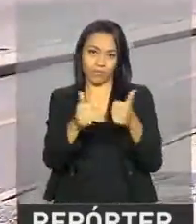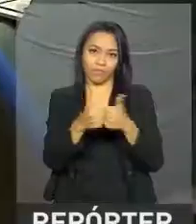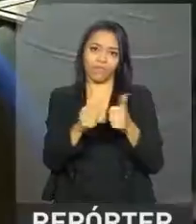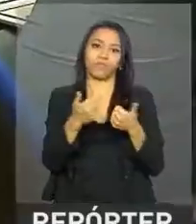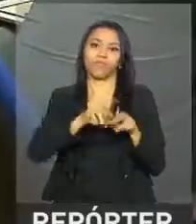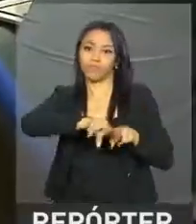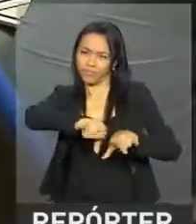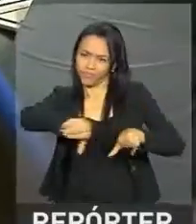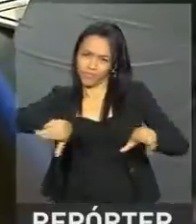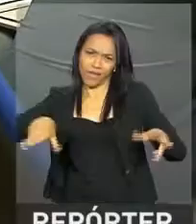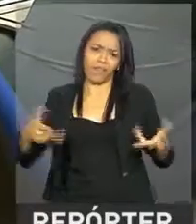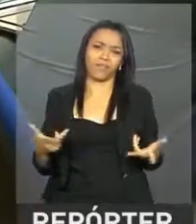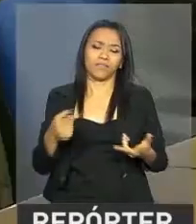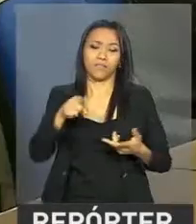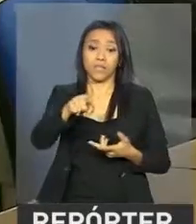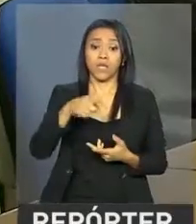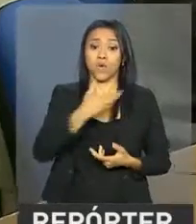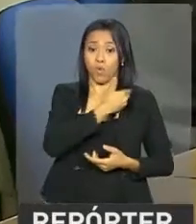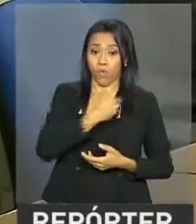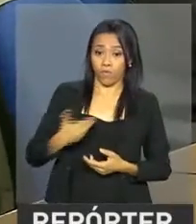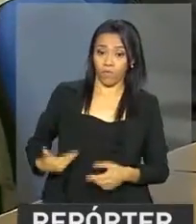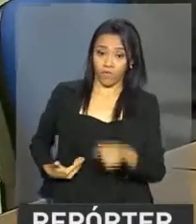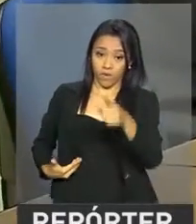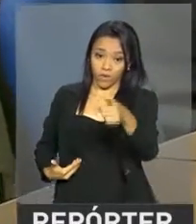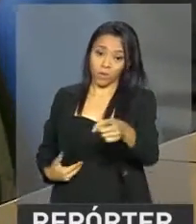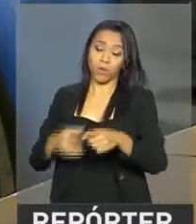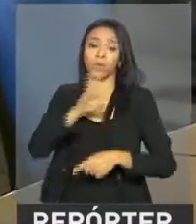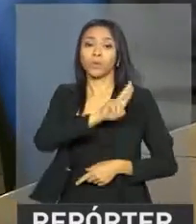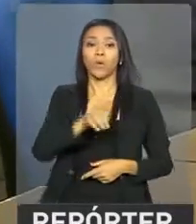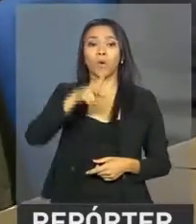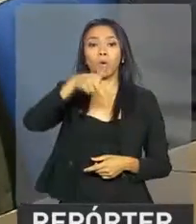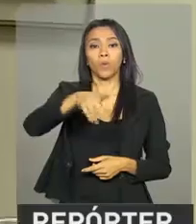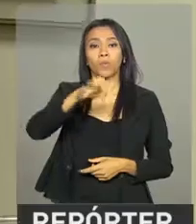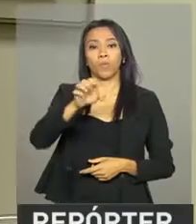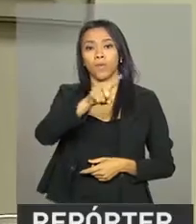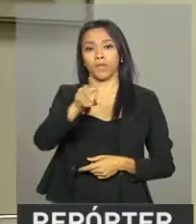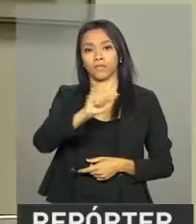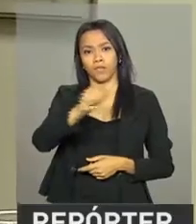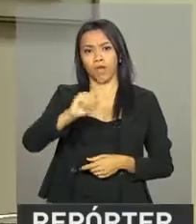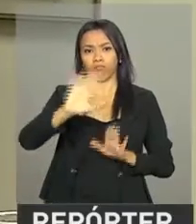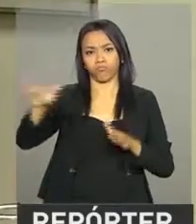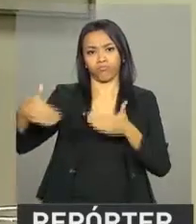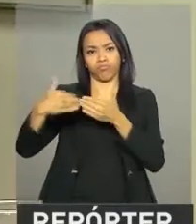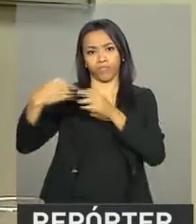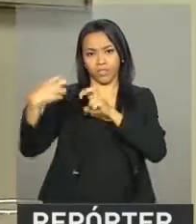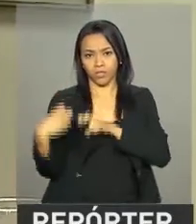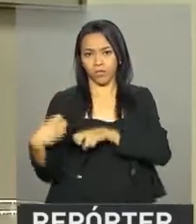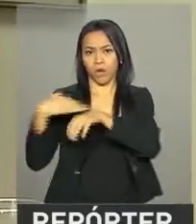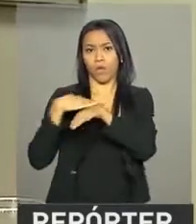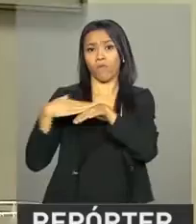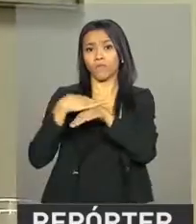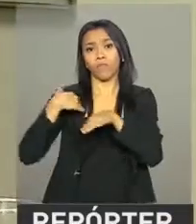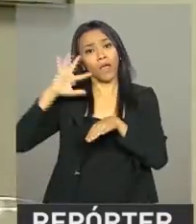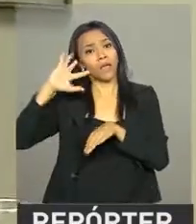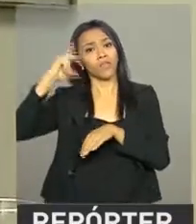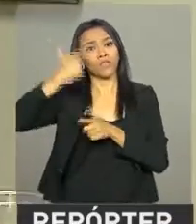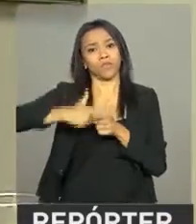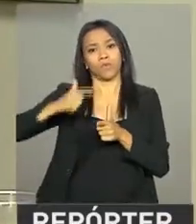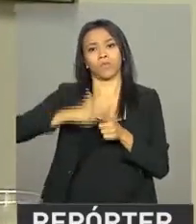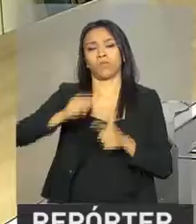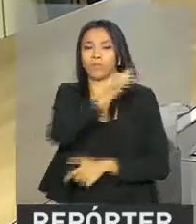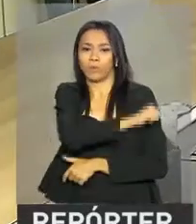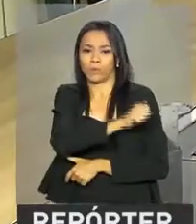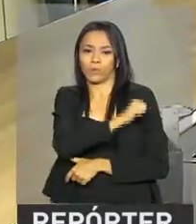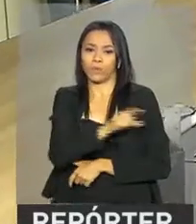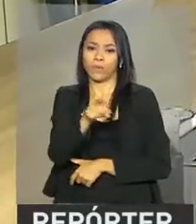estaduais. O governador Luiz Fernando Pezão esteve em Brasília para discutir o assunto com o ministro da Fazenda. Entre as soluções, Henrique Meirelles